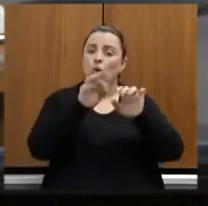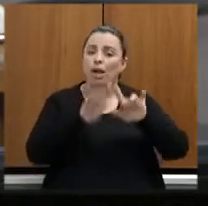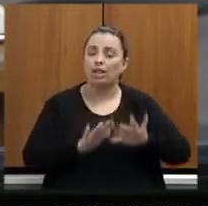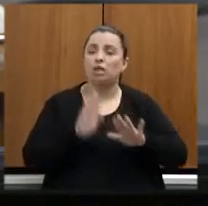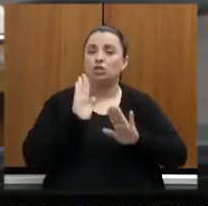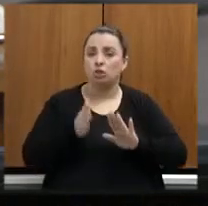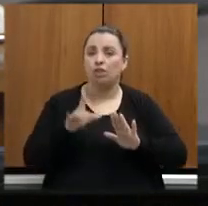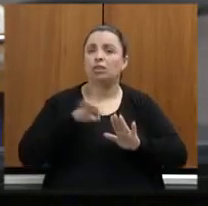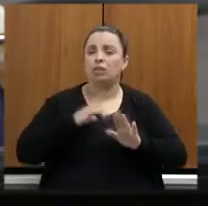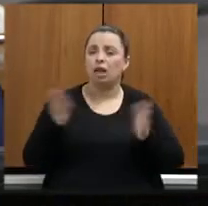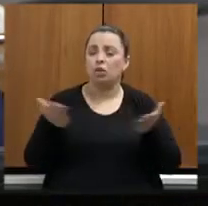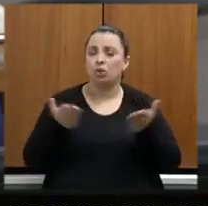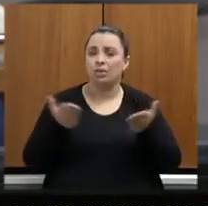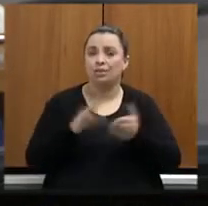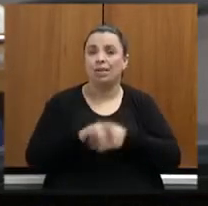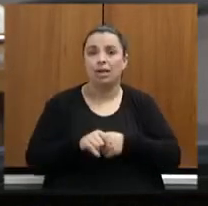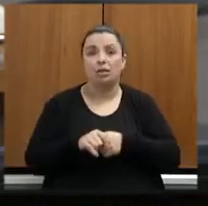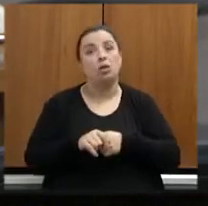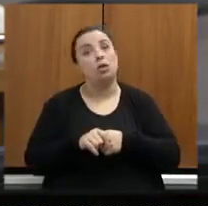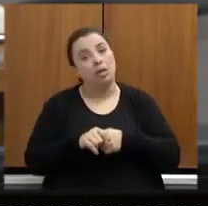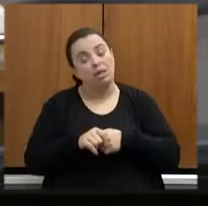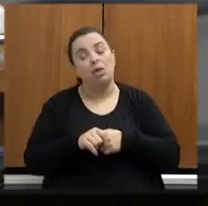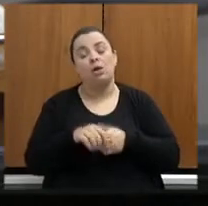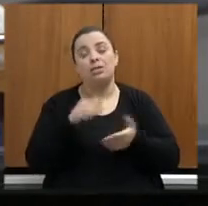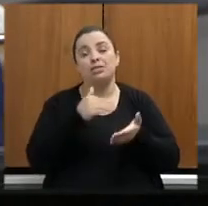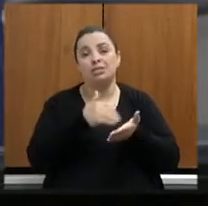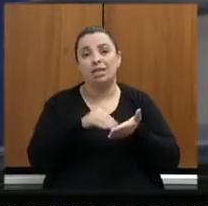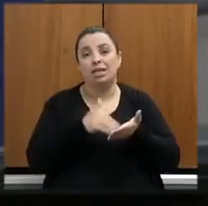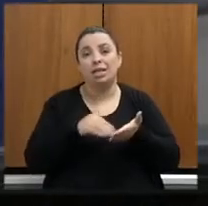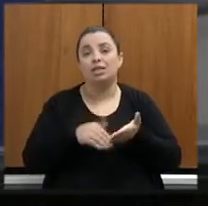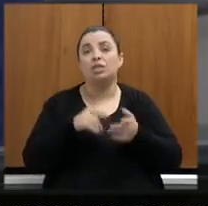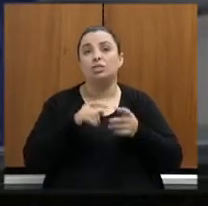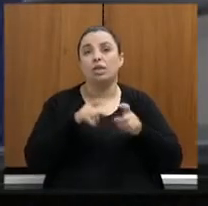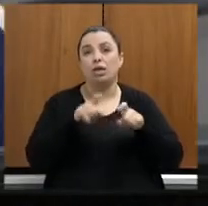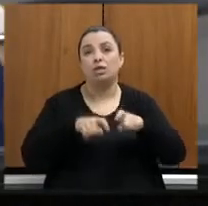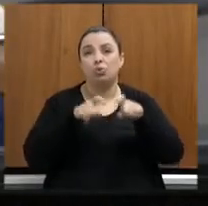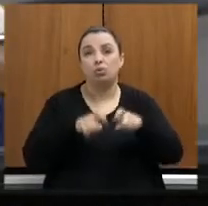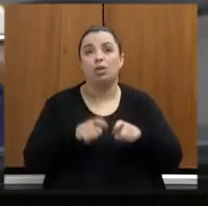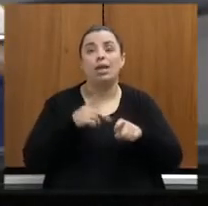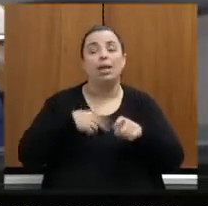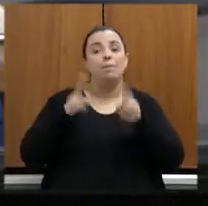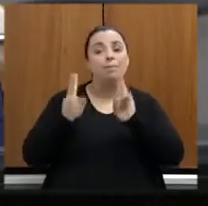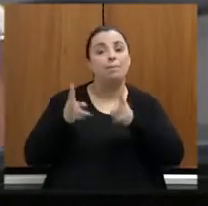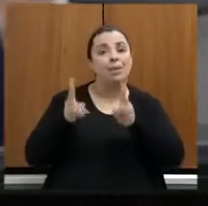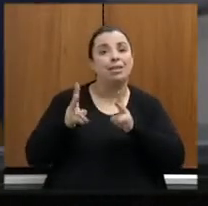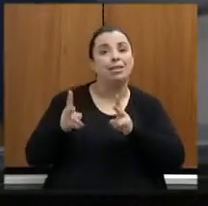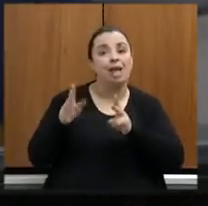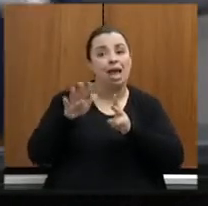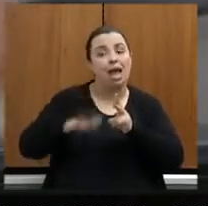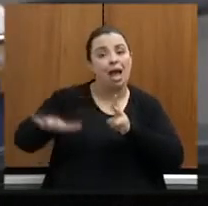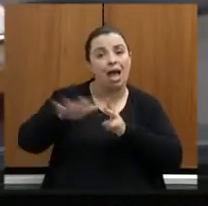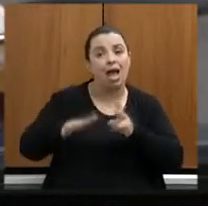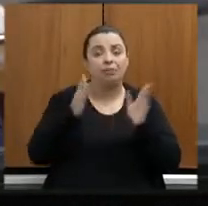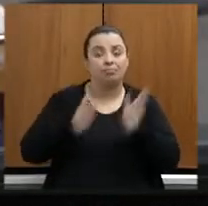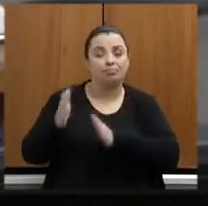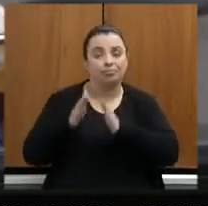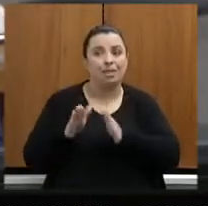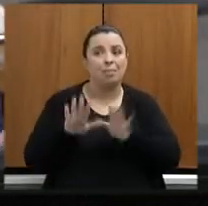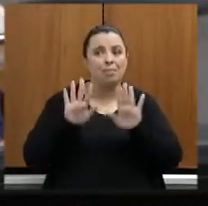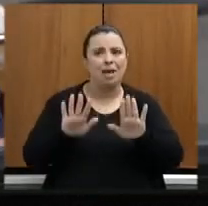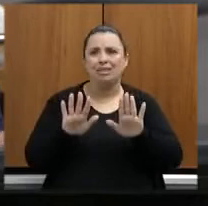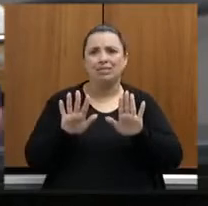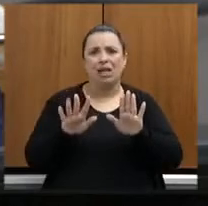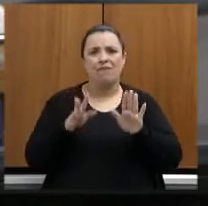auditorias do Ministério da Agricultura para continuar mantendo a área livre sem vacinação que nós podemos retroceder voltar a vacinar Deus me perdoe